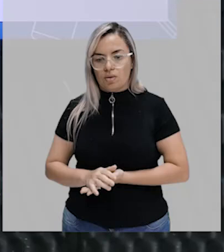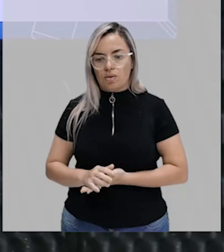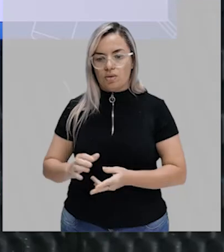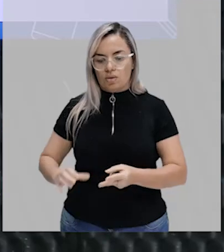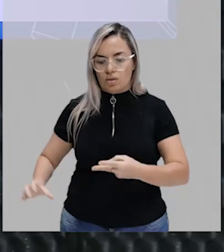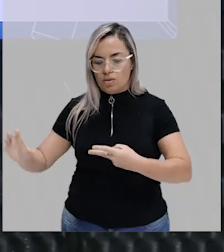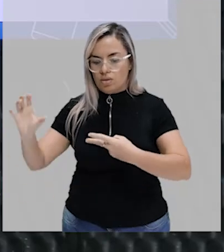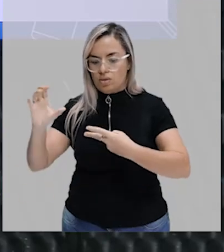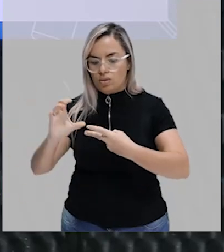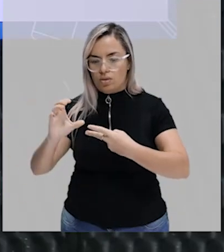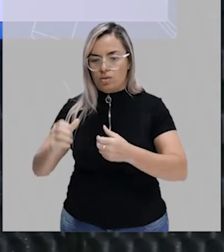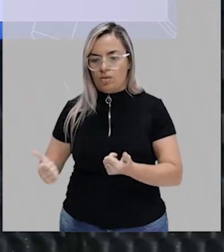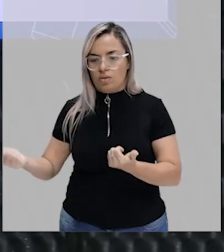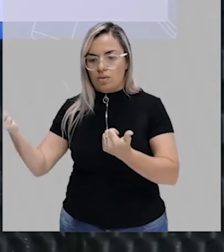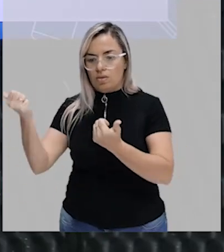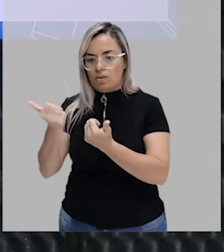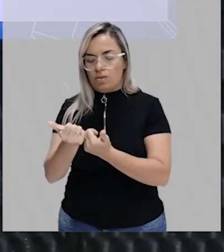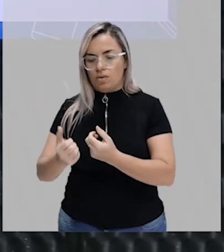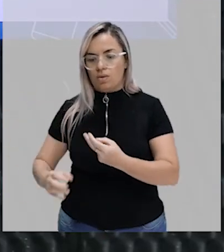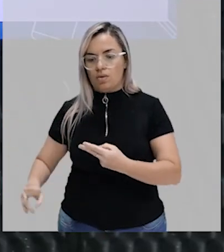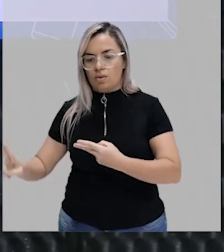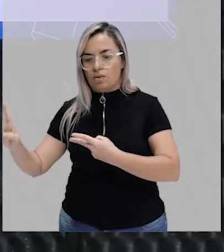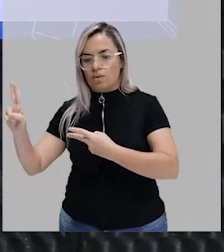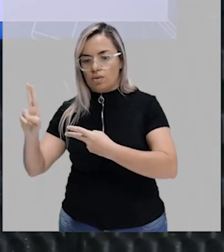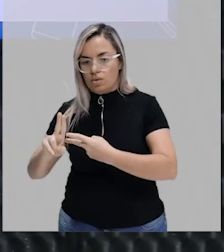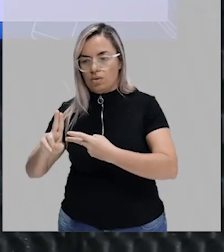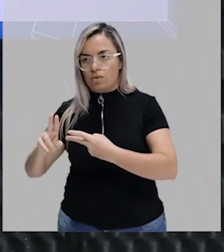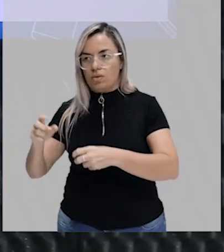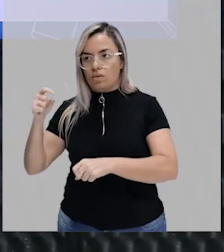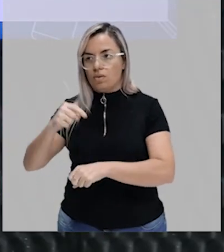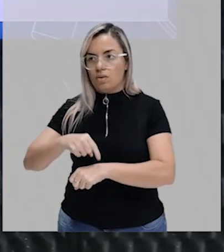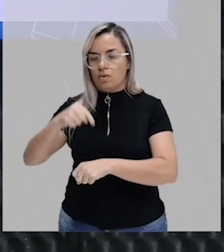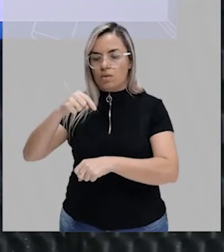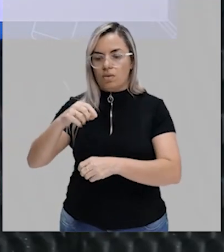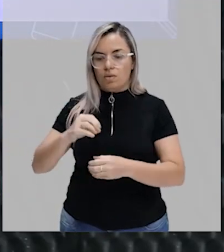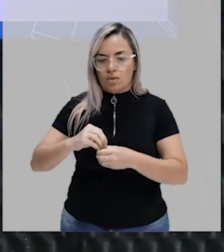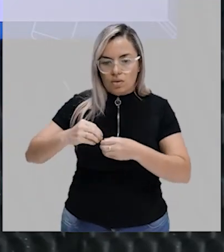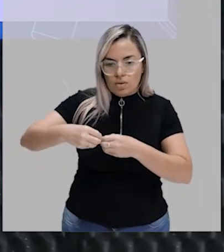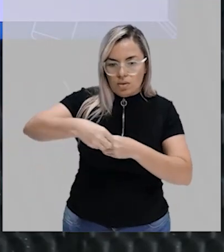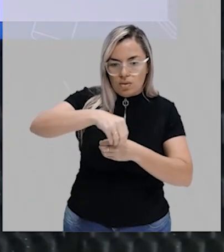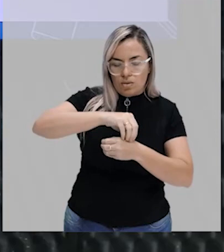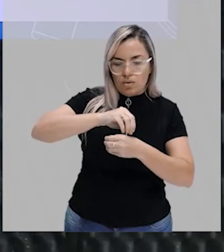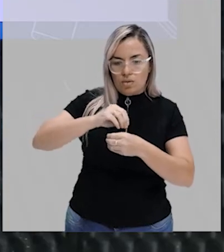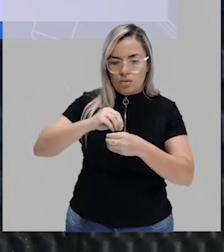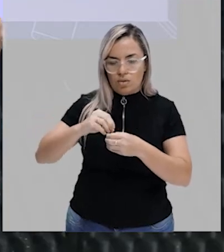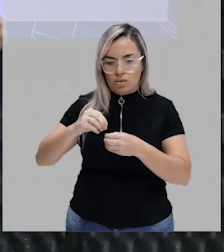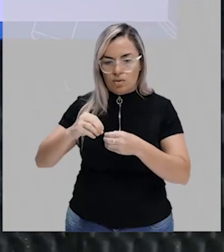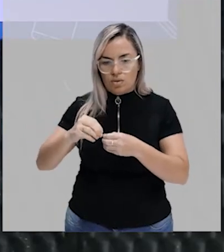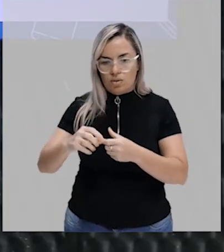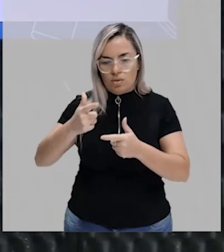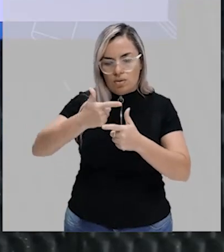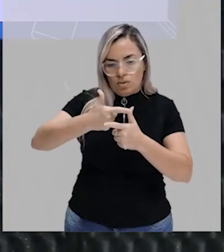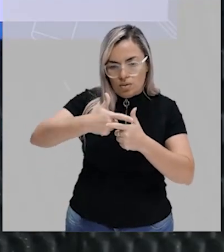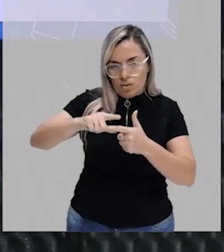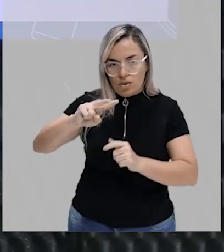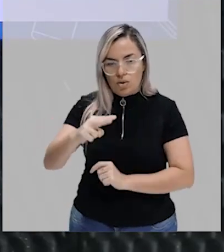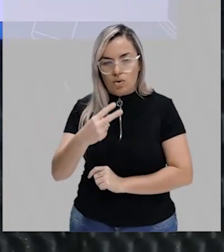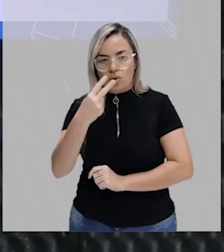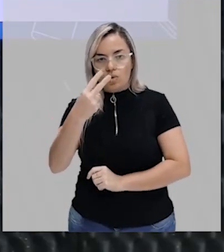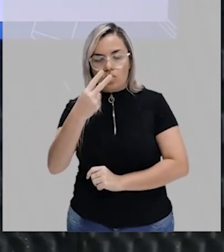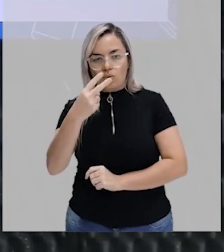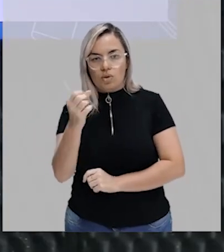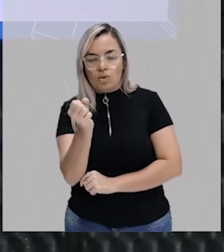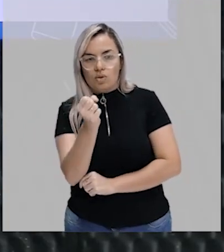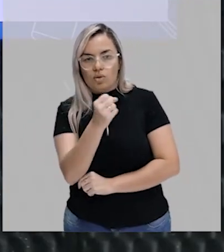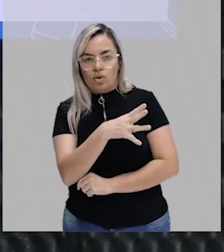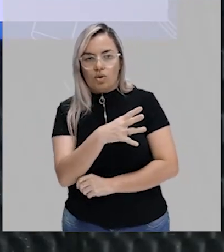pela uracila. E aí o que acontece? Na hora em que esta molécula vai se dividir e formar duas novas moléculas de